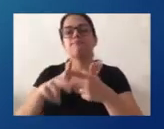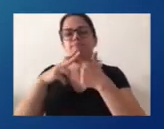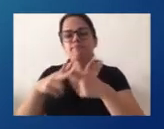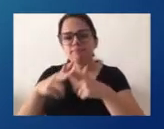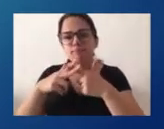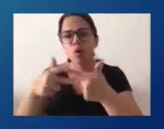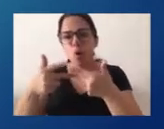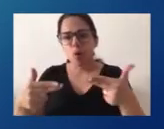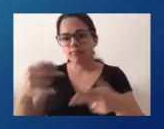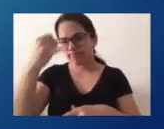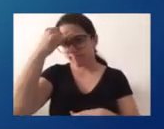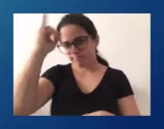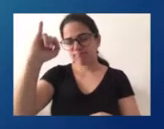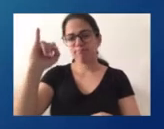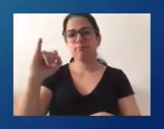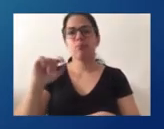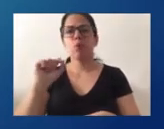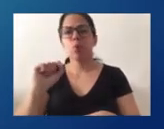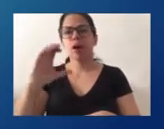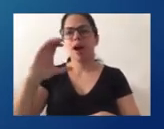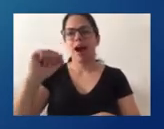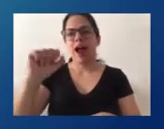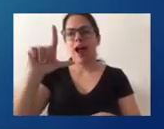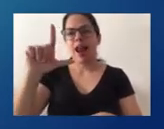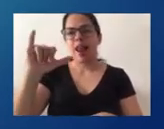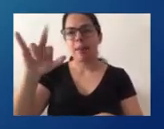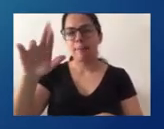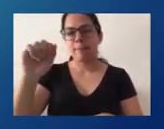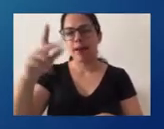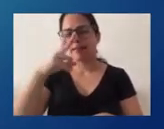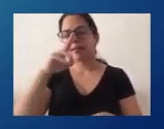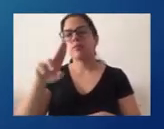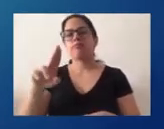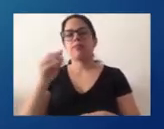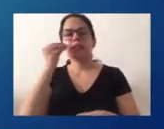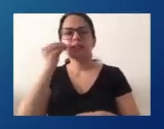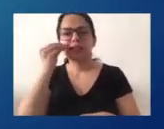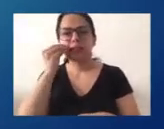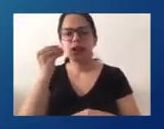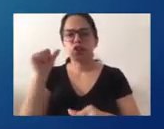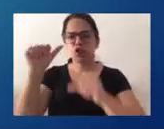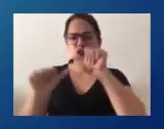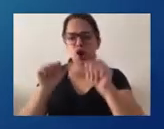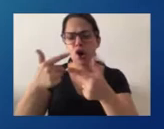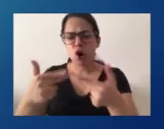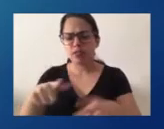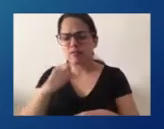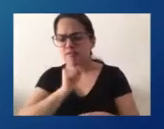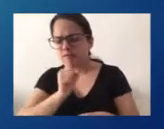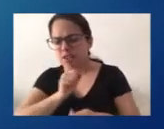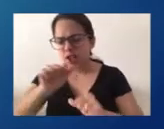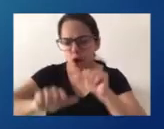Outro aspecto importantíssimo é a manutenção preventiva. Então, os períodos de calibração, os testes, as trocas de peças